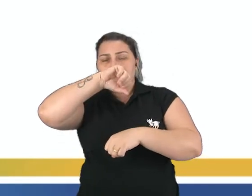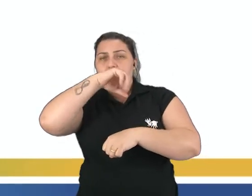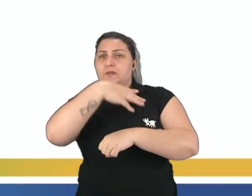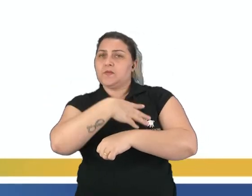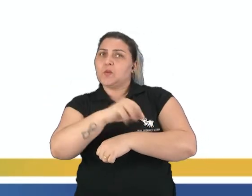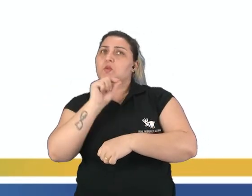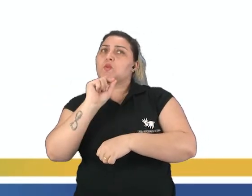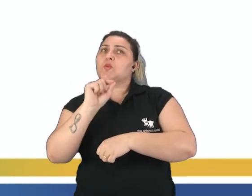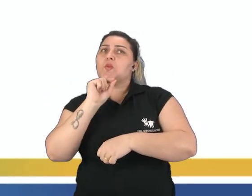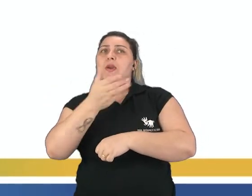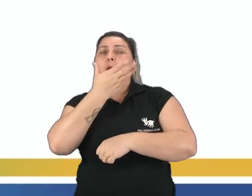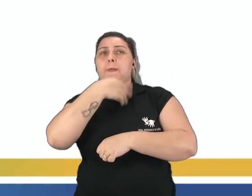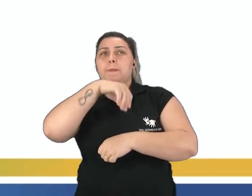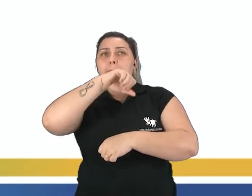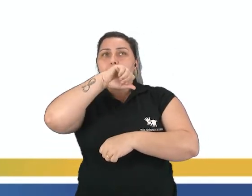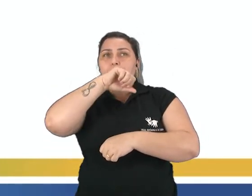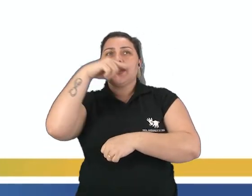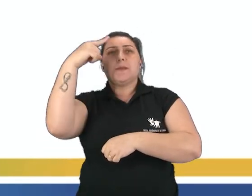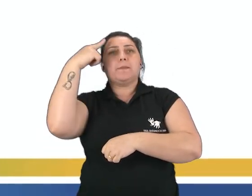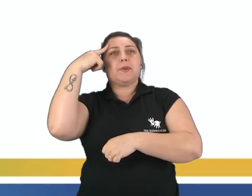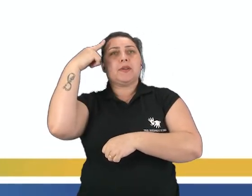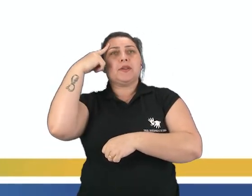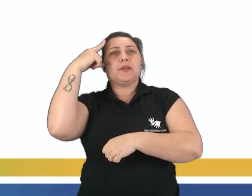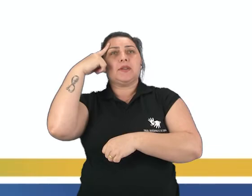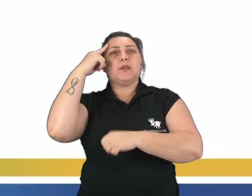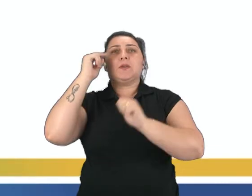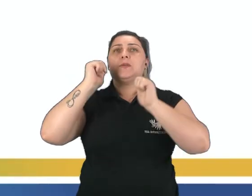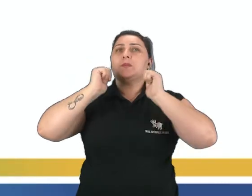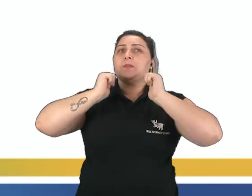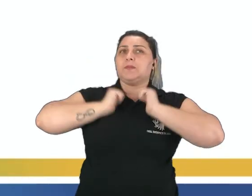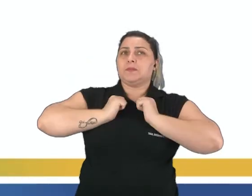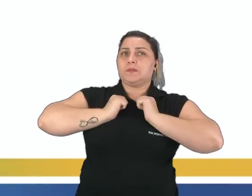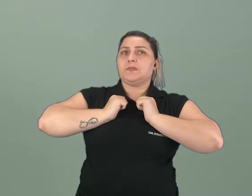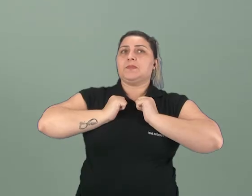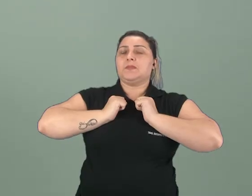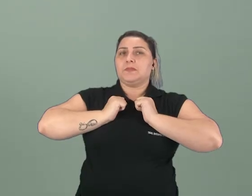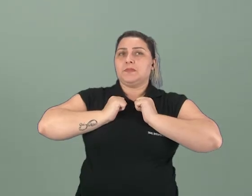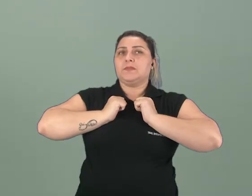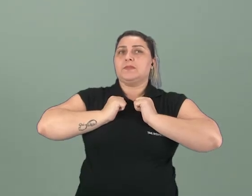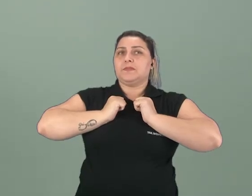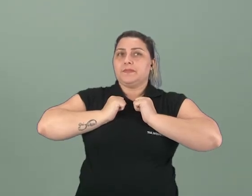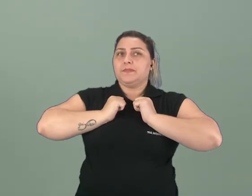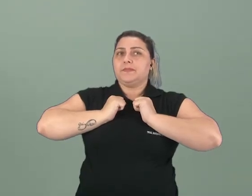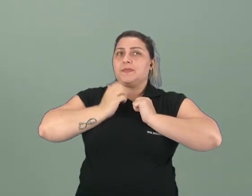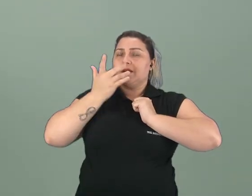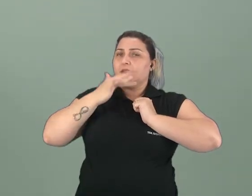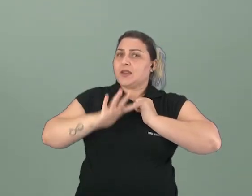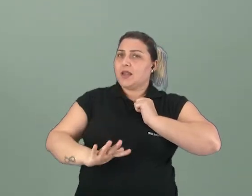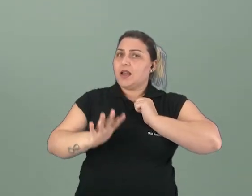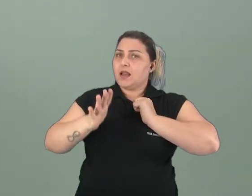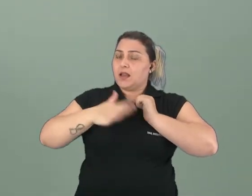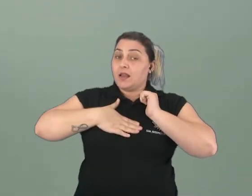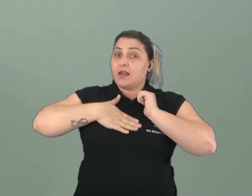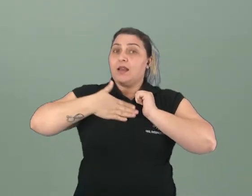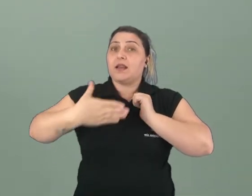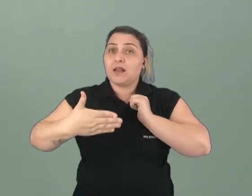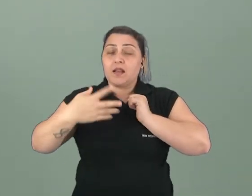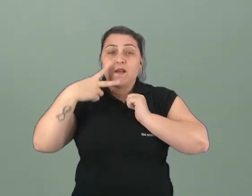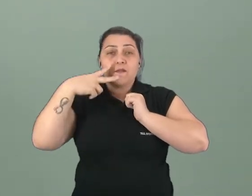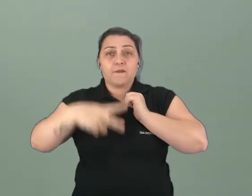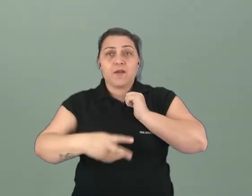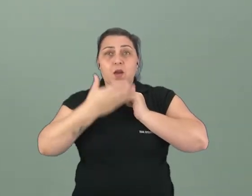sobre o que será que o pai está pensando, está tão quieto? A criança se assusta em ver o pai dele daquela forma,